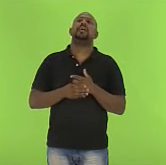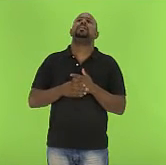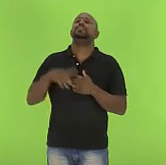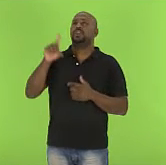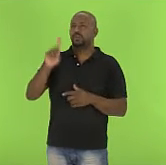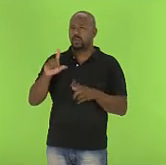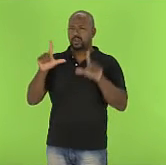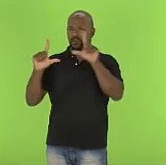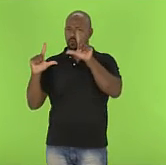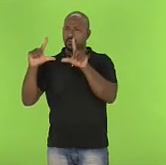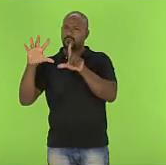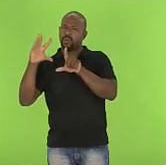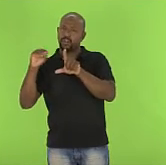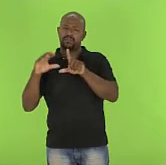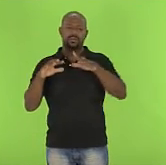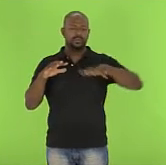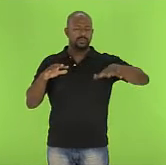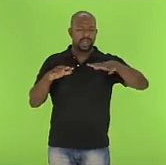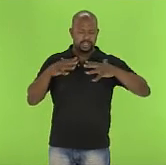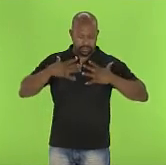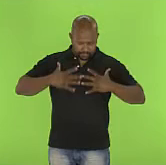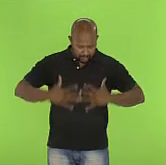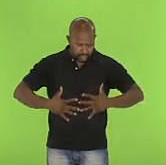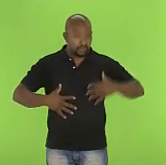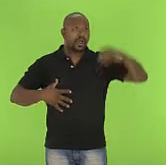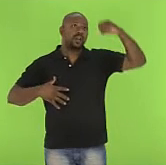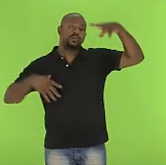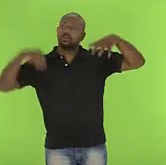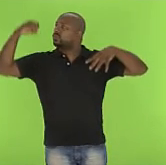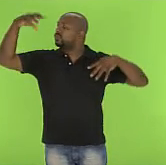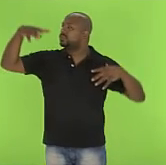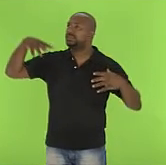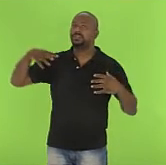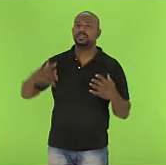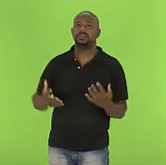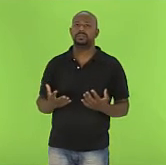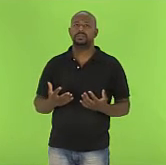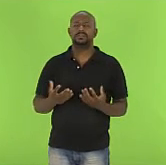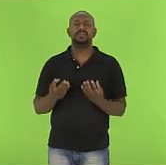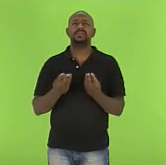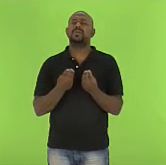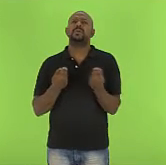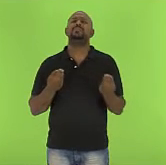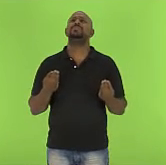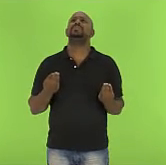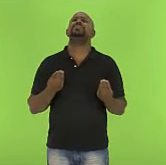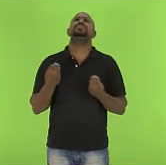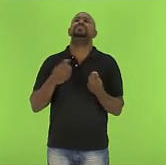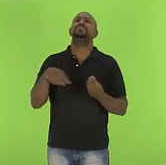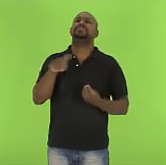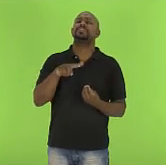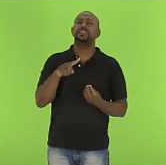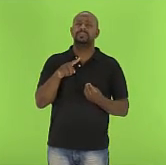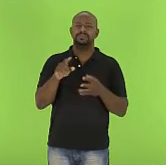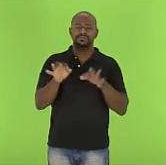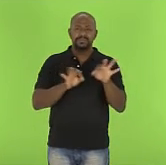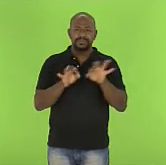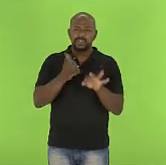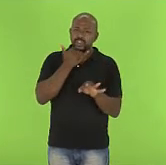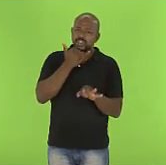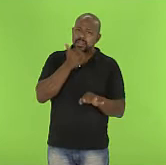o diretor de fotografia, o espaço, o figurino, a luz. Como que a